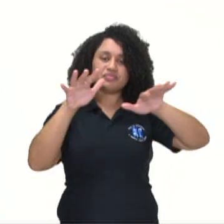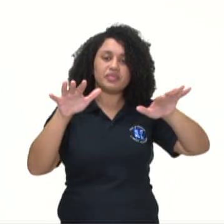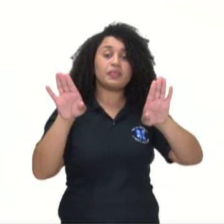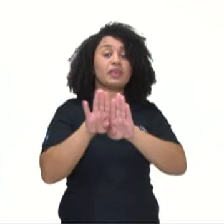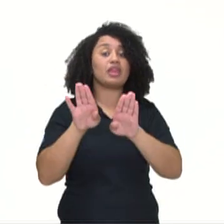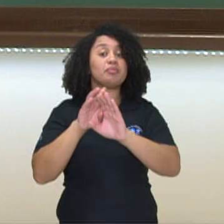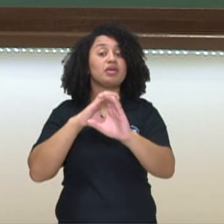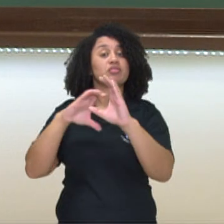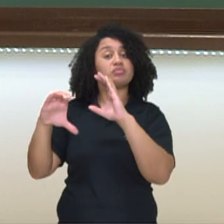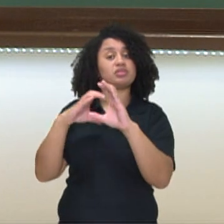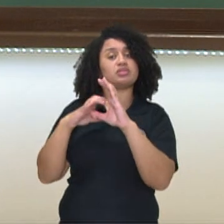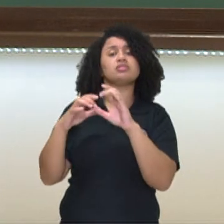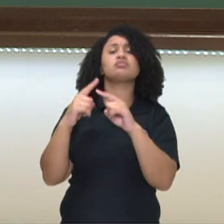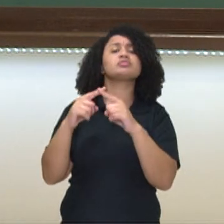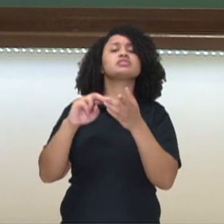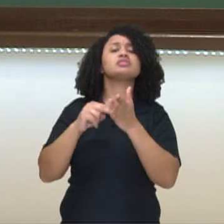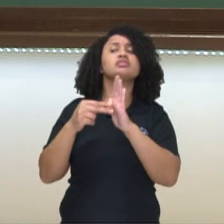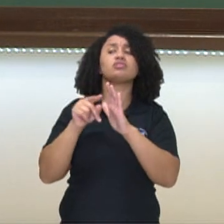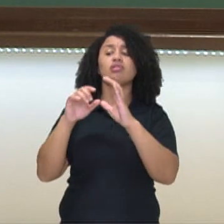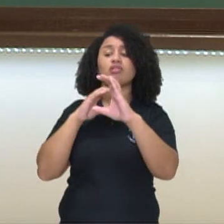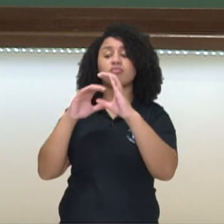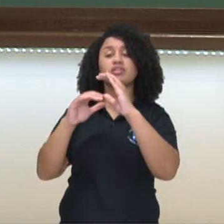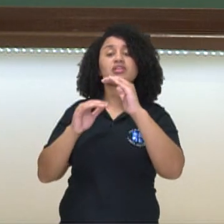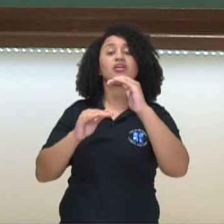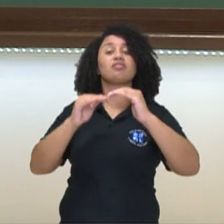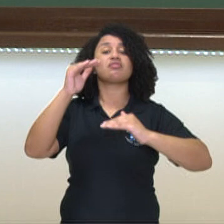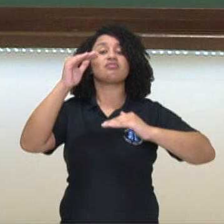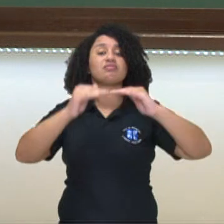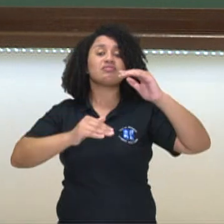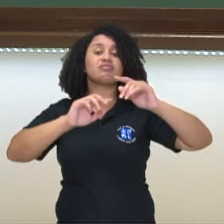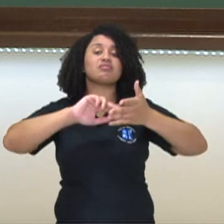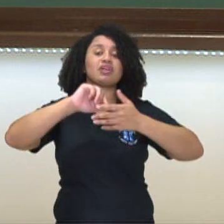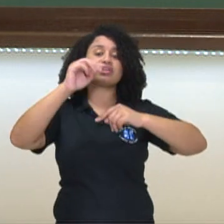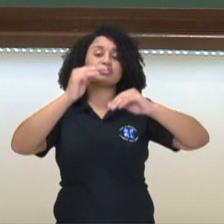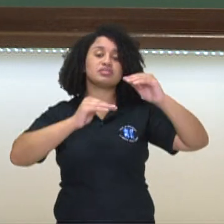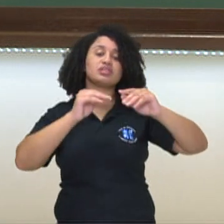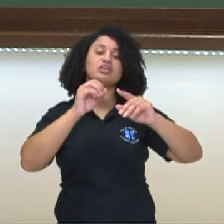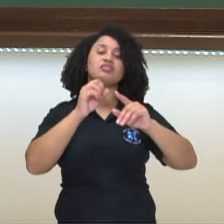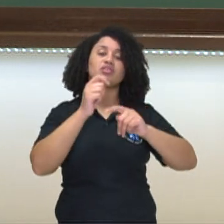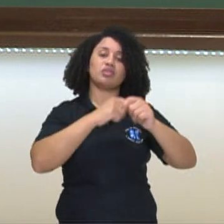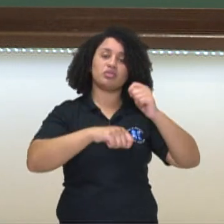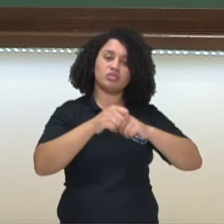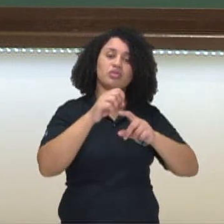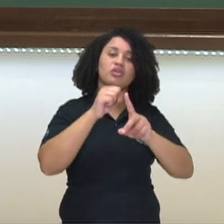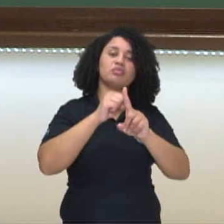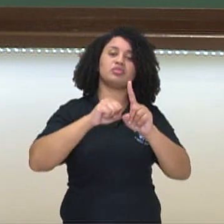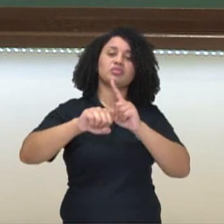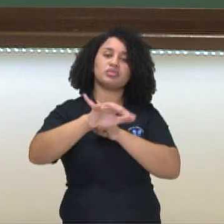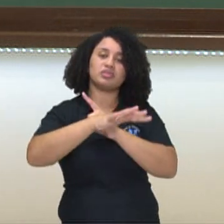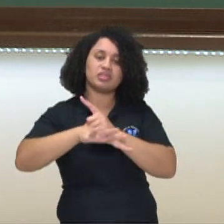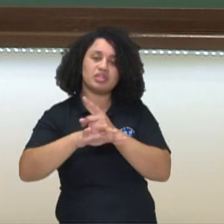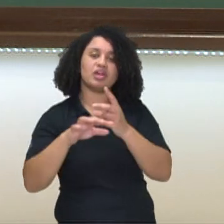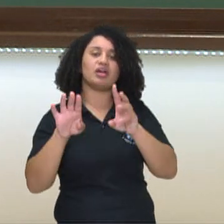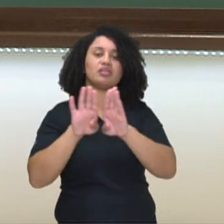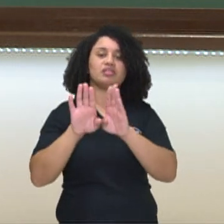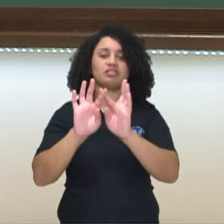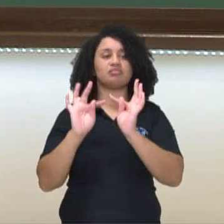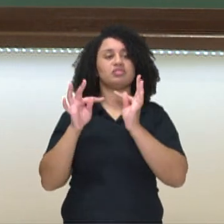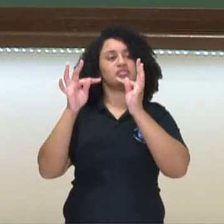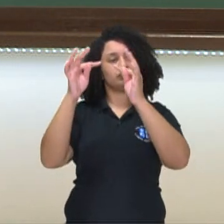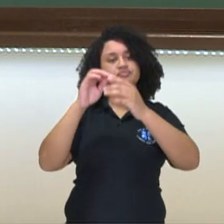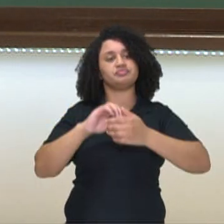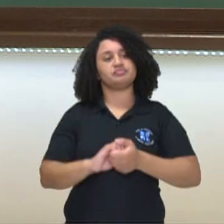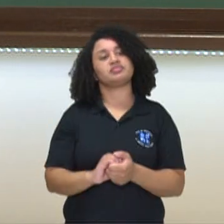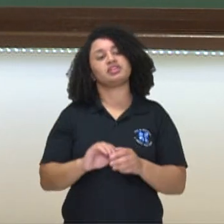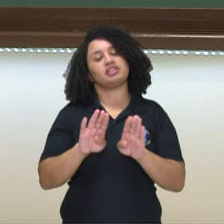é a comunicação de vários níveis dentro do setor econômico, social, cultural e tecnológico. E, obviamente, alguns se